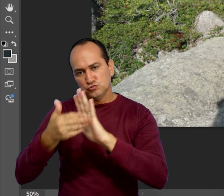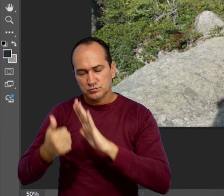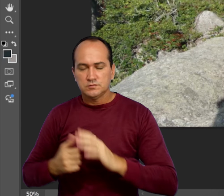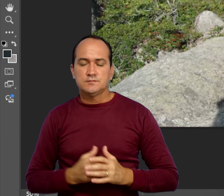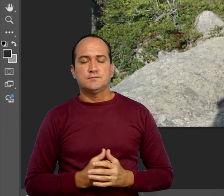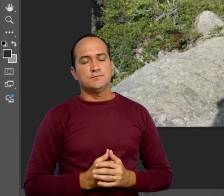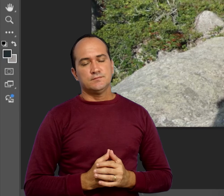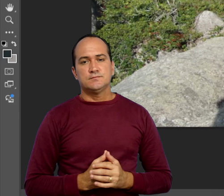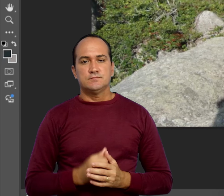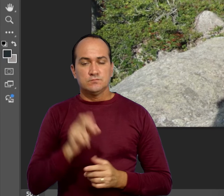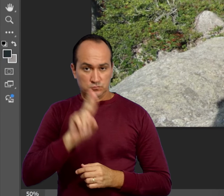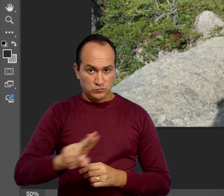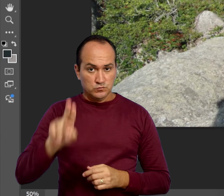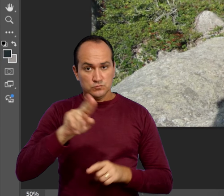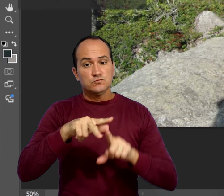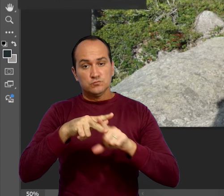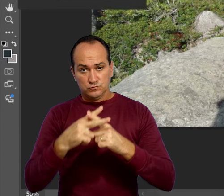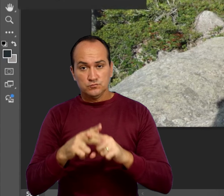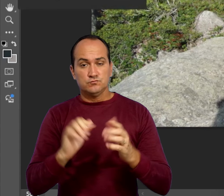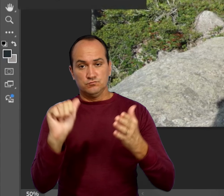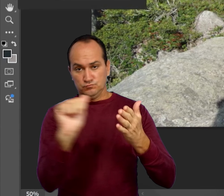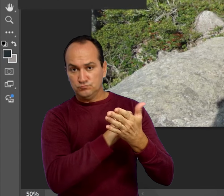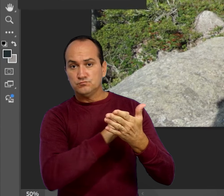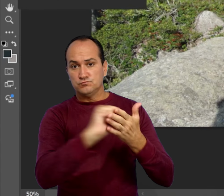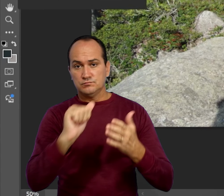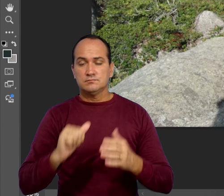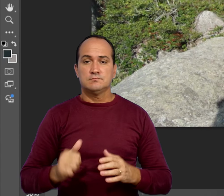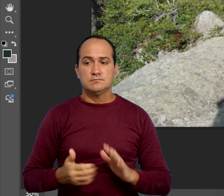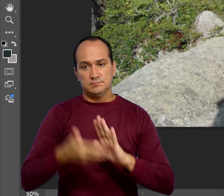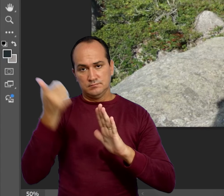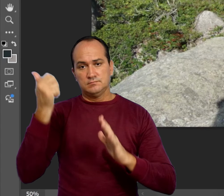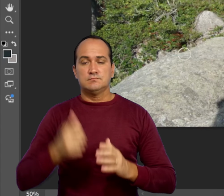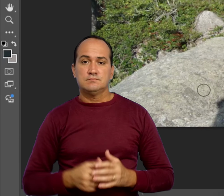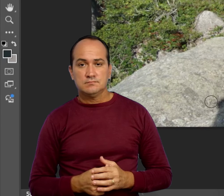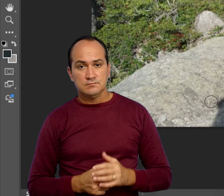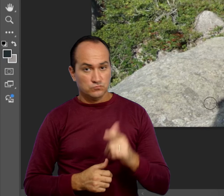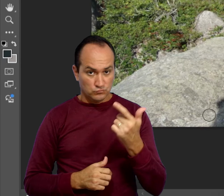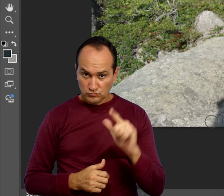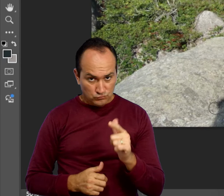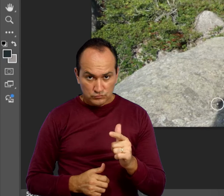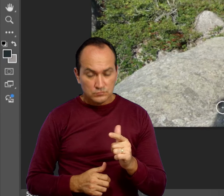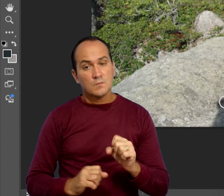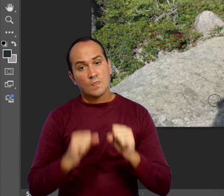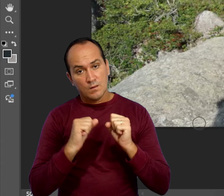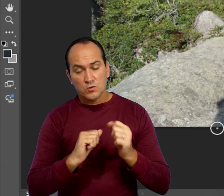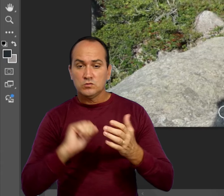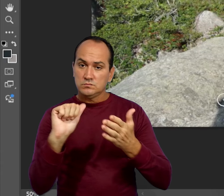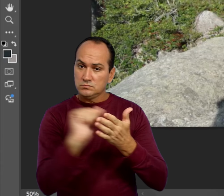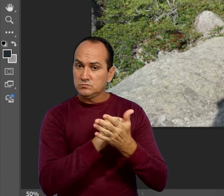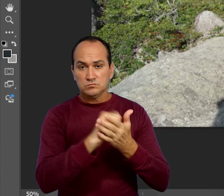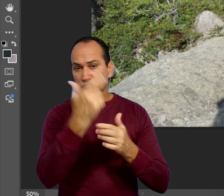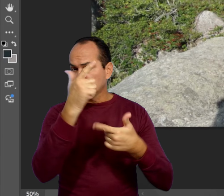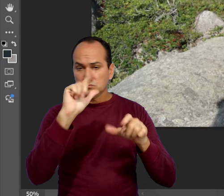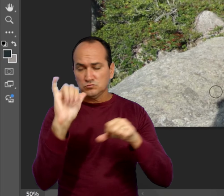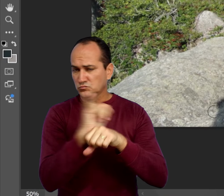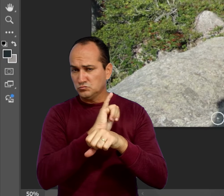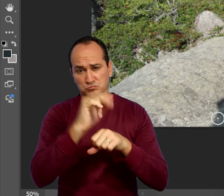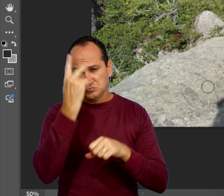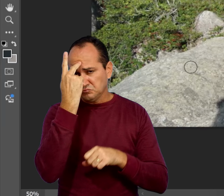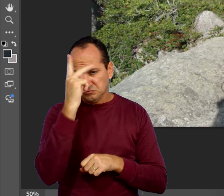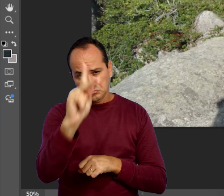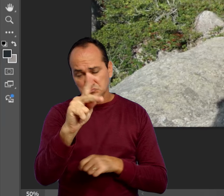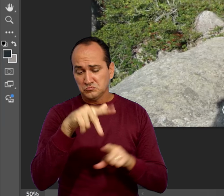apareçam. Então, eu vou utilizar aqui a minha ferramenta de apagar, certo? De remover. Se você não tem esse recurso, você pode apagar usando qualquer